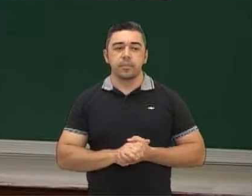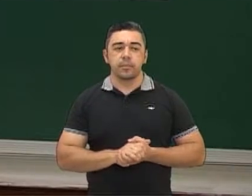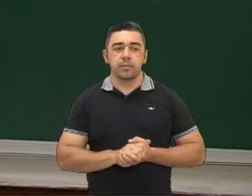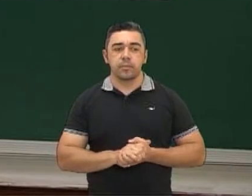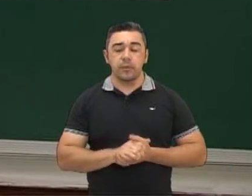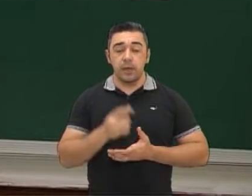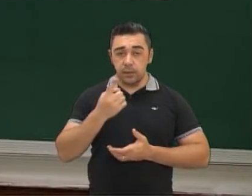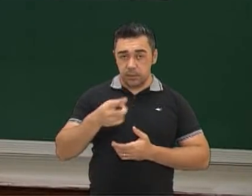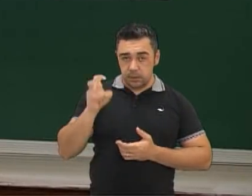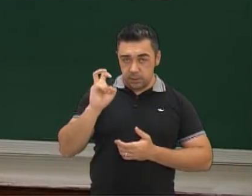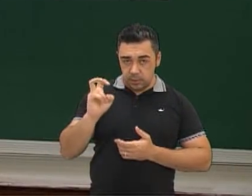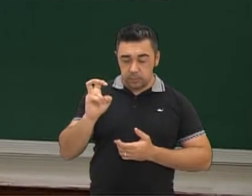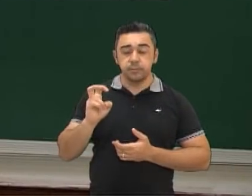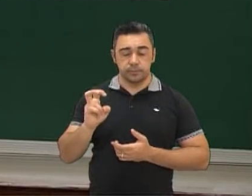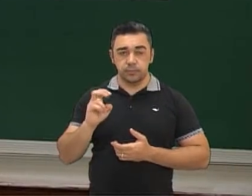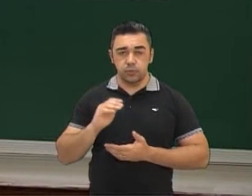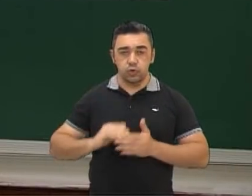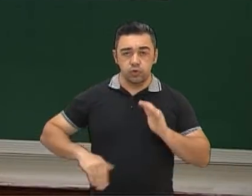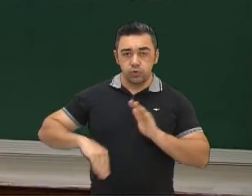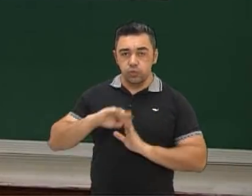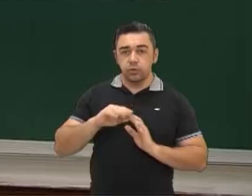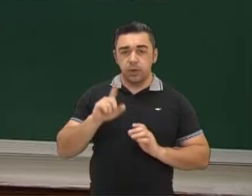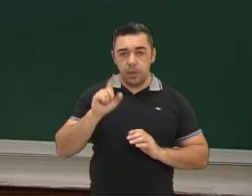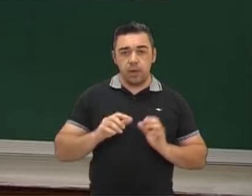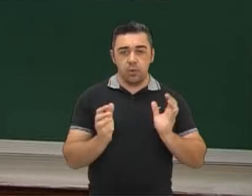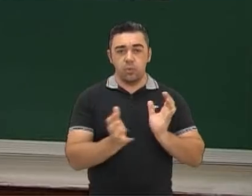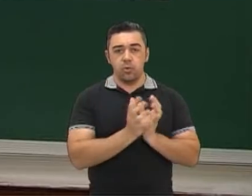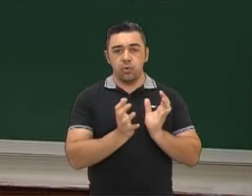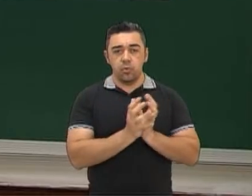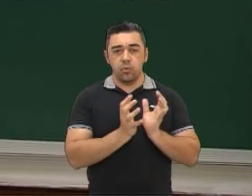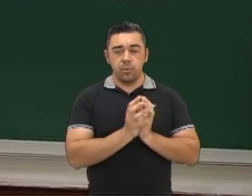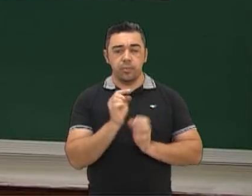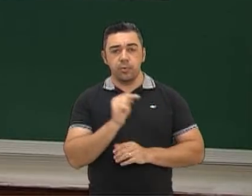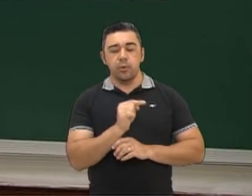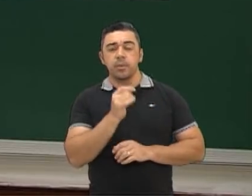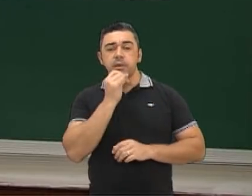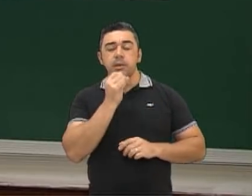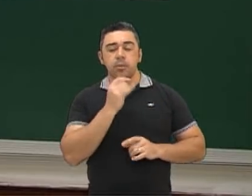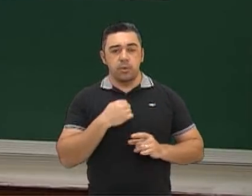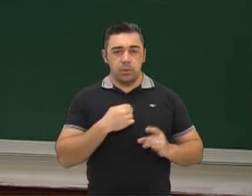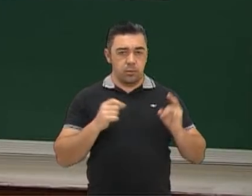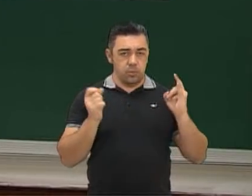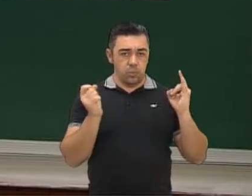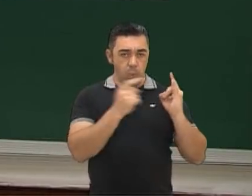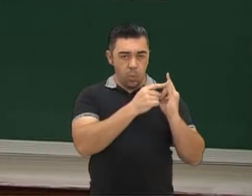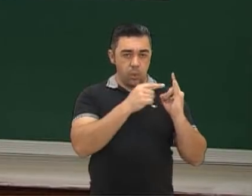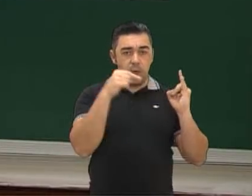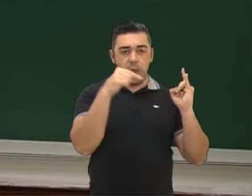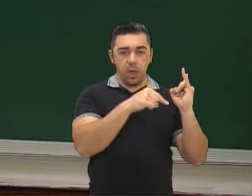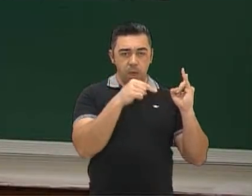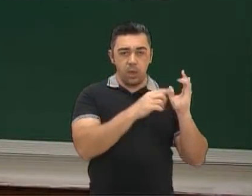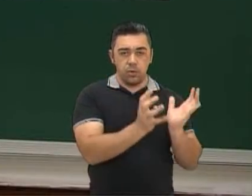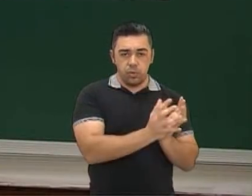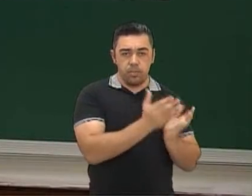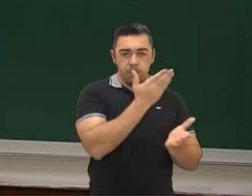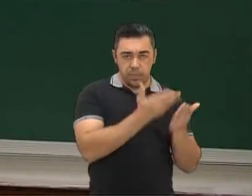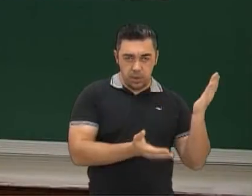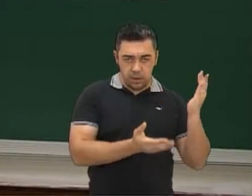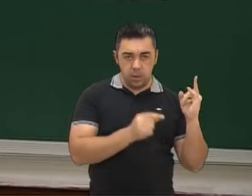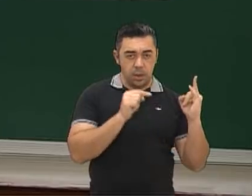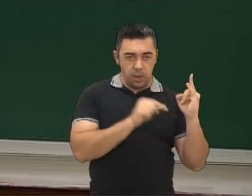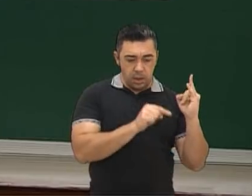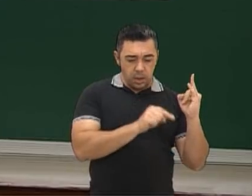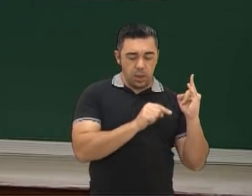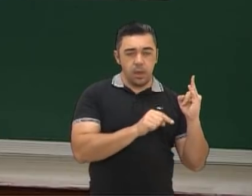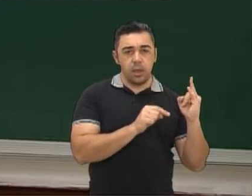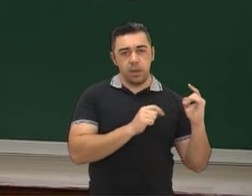modalidade de 15, o chute é executado pela equipe que sofreu os pontos. Então, a minha equipe sofreu os pontos, sou eu